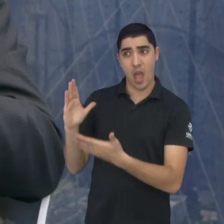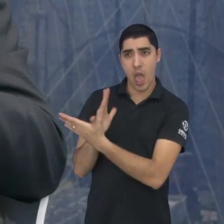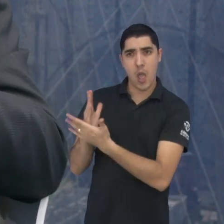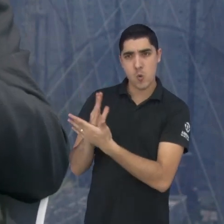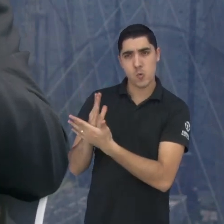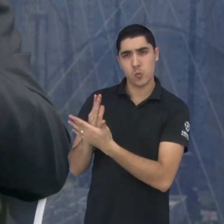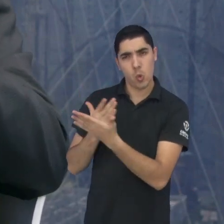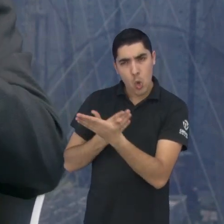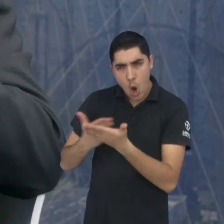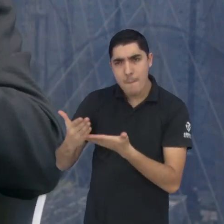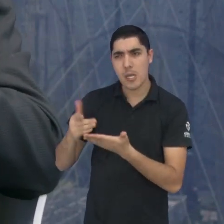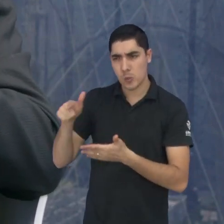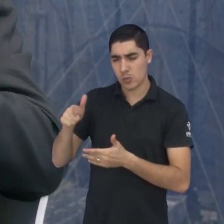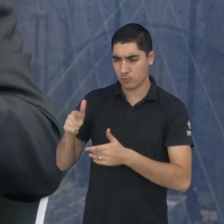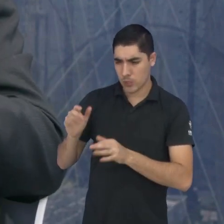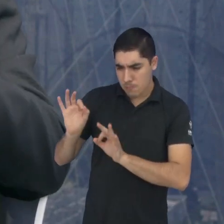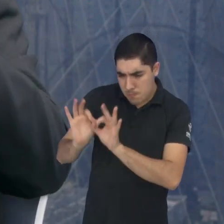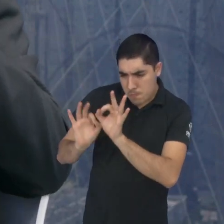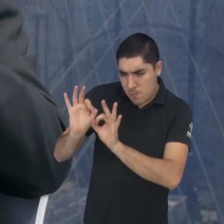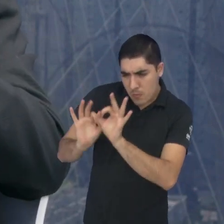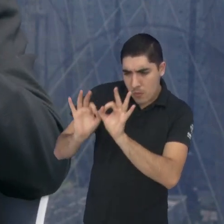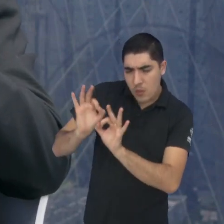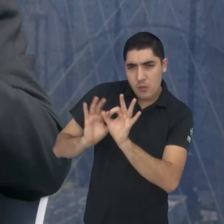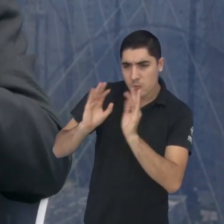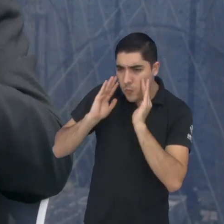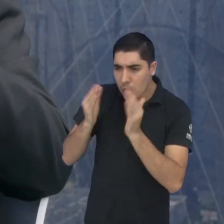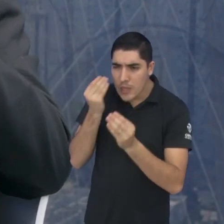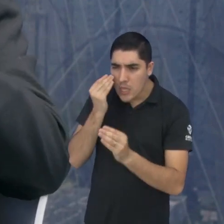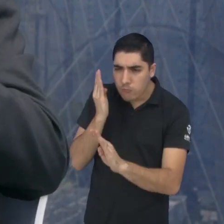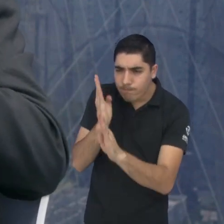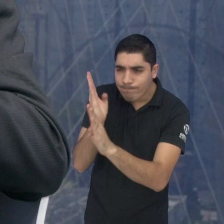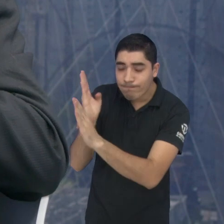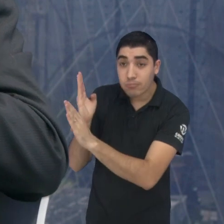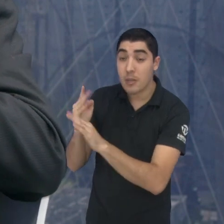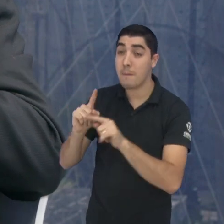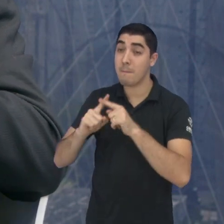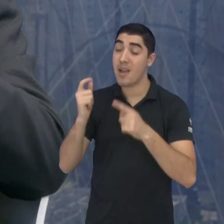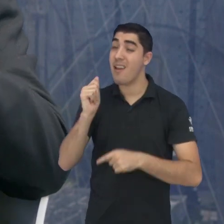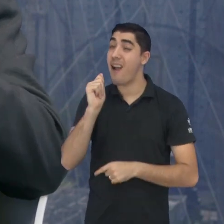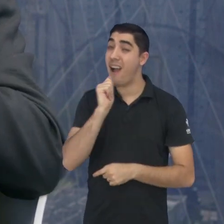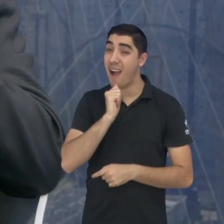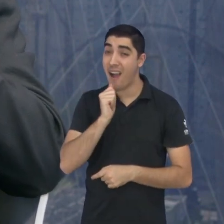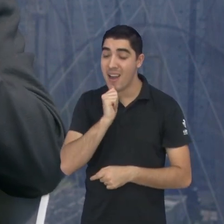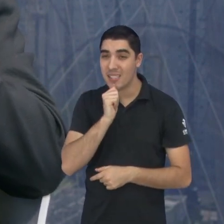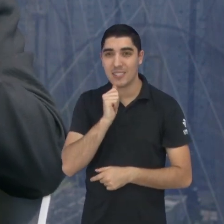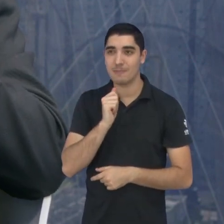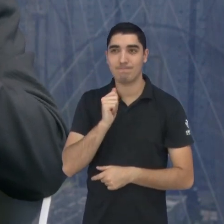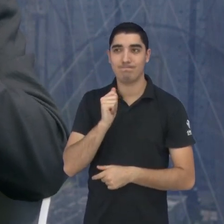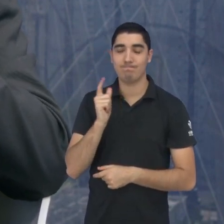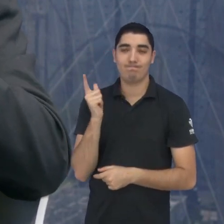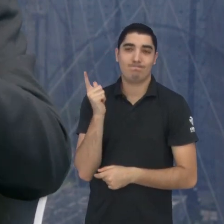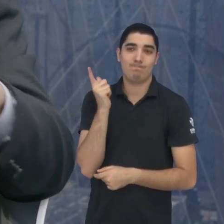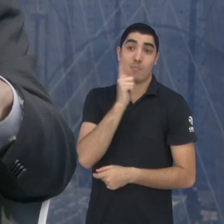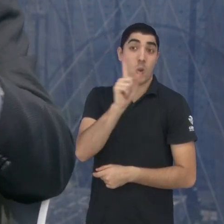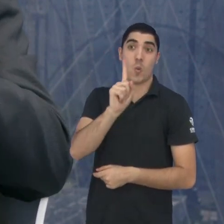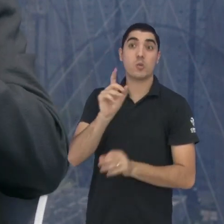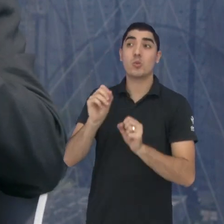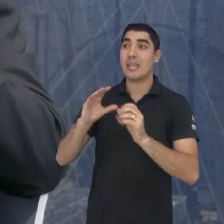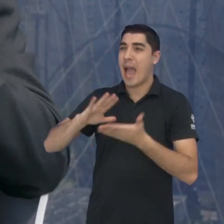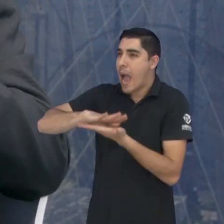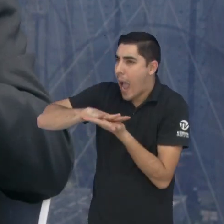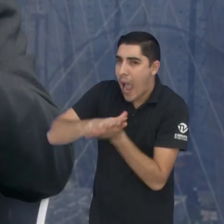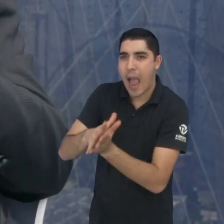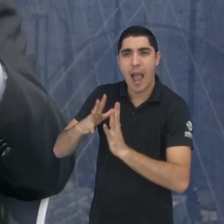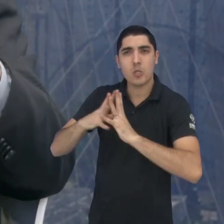mais adiantada do que nós estamos trabalhando, mas mesmo assim não tem a capacidade também de eliminar